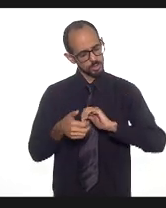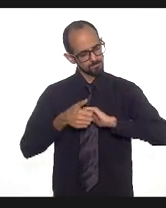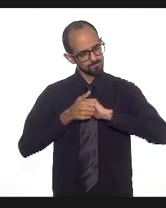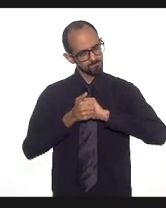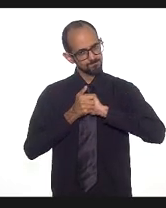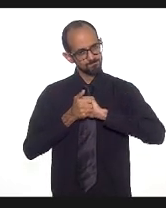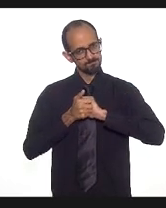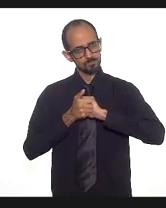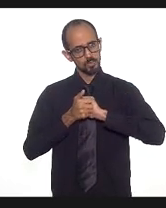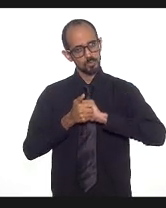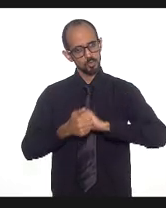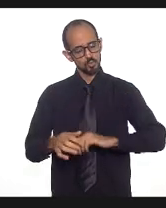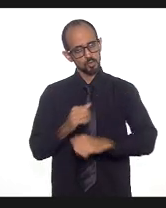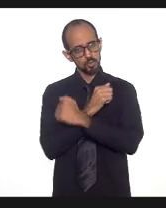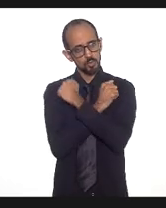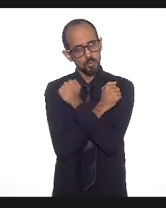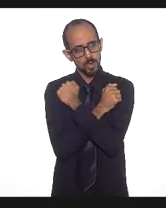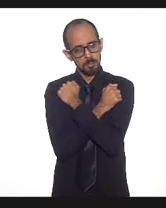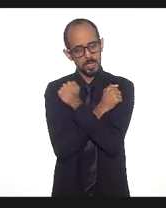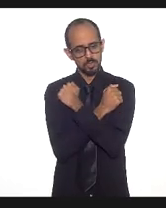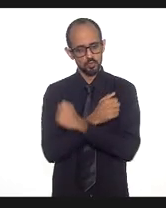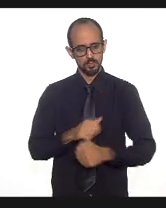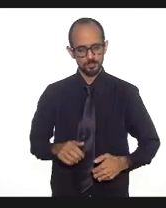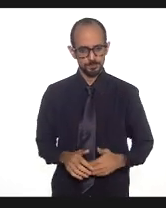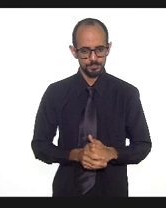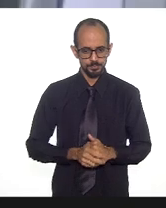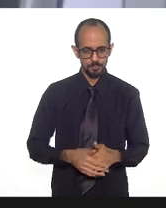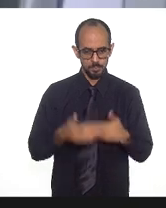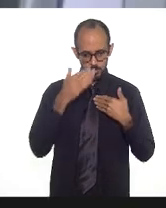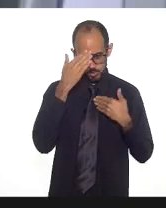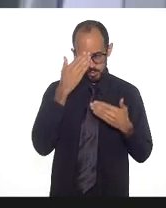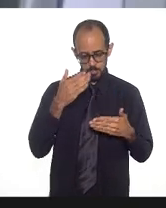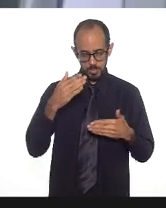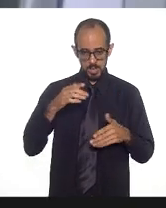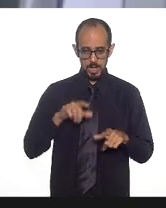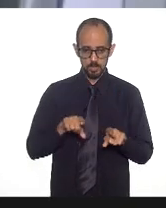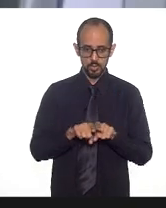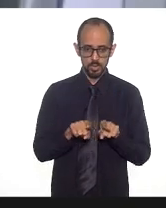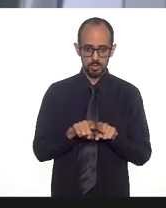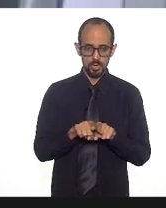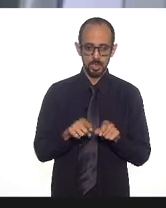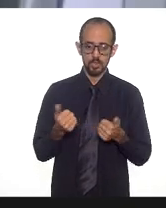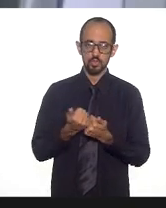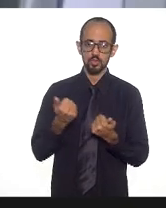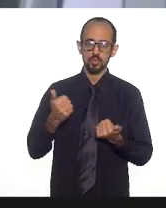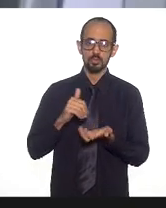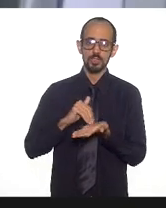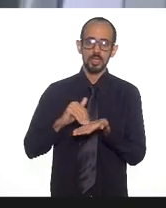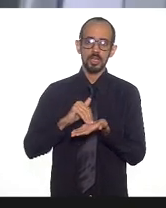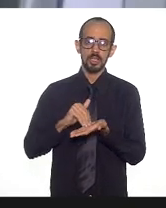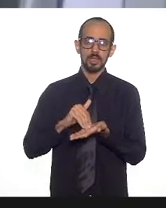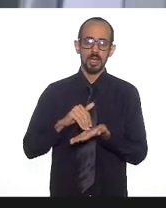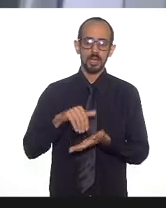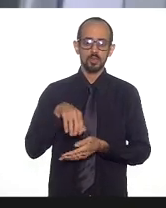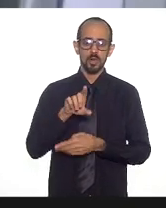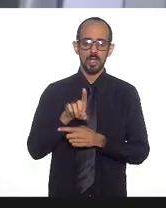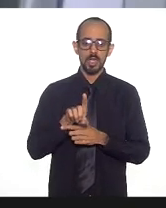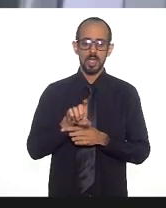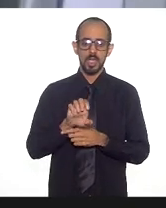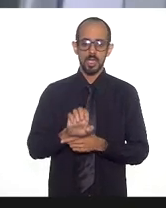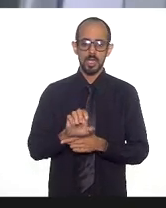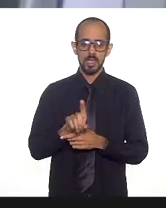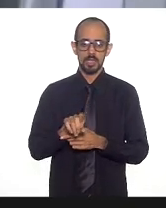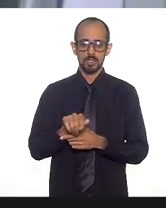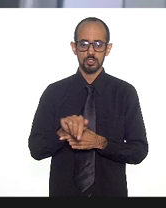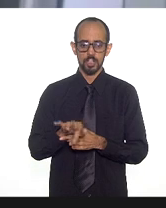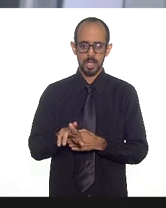Um forte abraço a todos. Obrigado, presidente. Subsecretário Edgar Leite, para uma manifestação final. Eu queria, antes de passar para o subsecretário, deixar